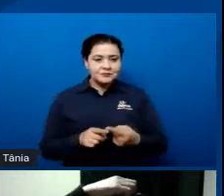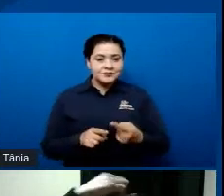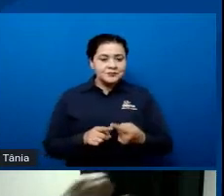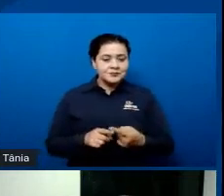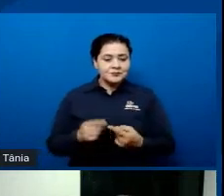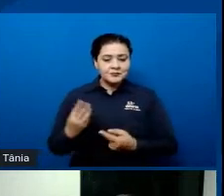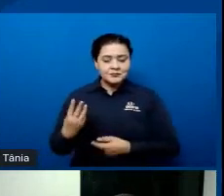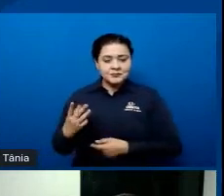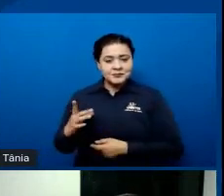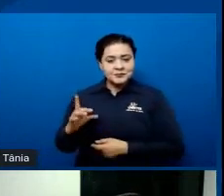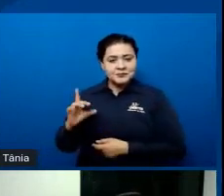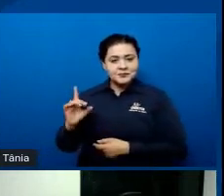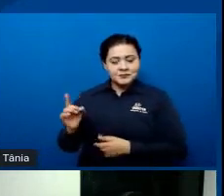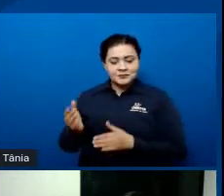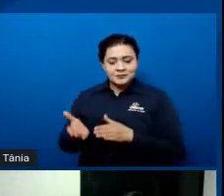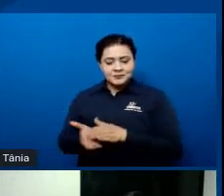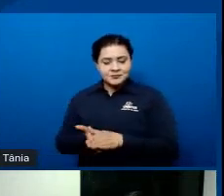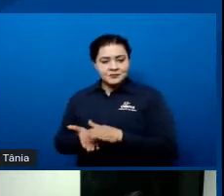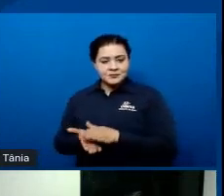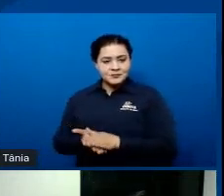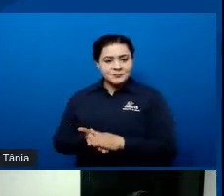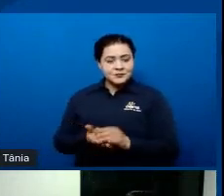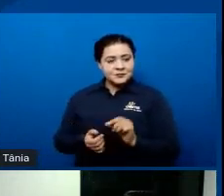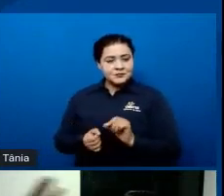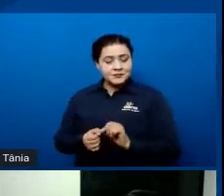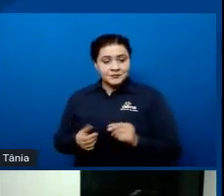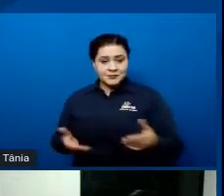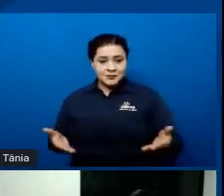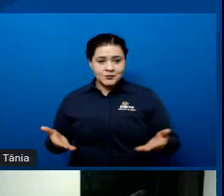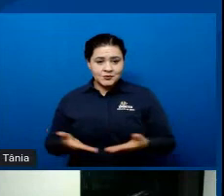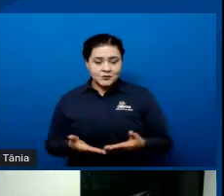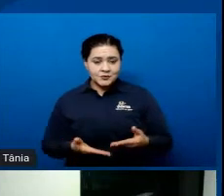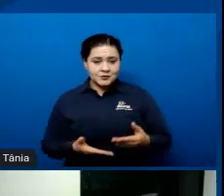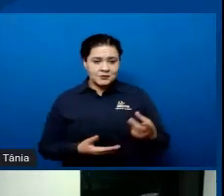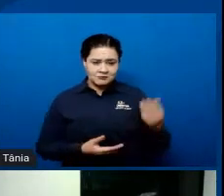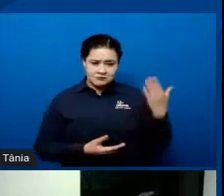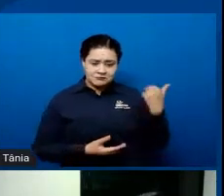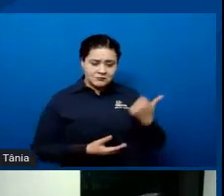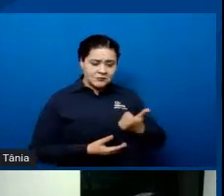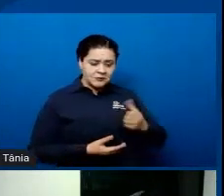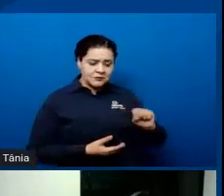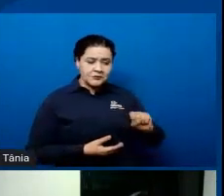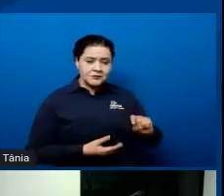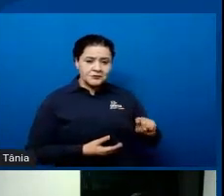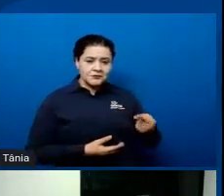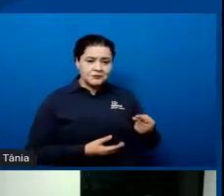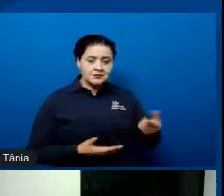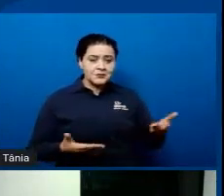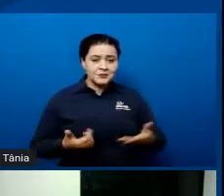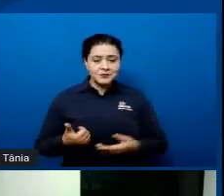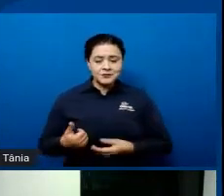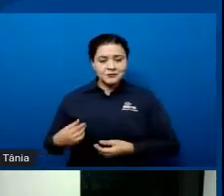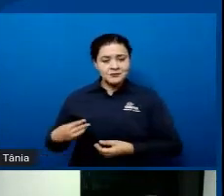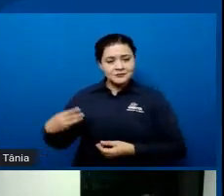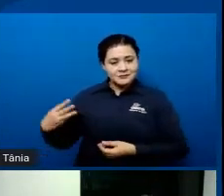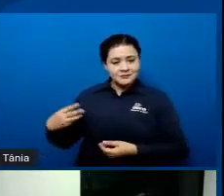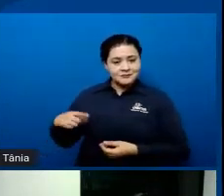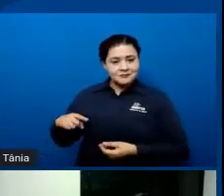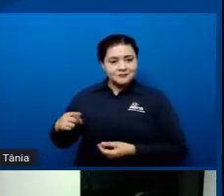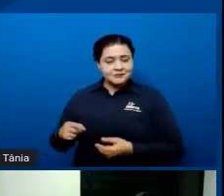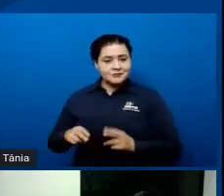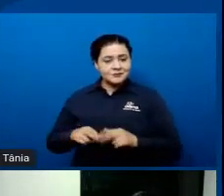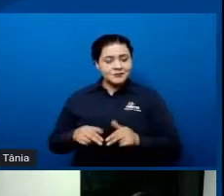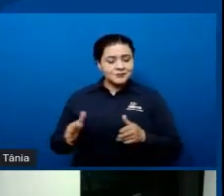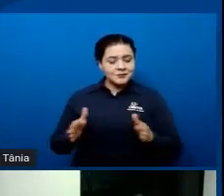que a gente trabalhou, né, para fazer hoje, né, custava 18 mil reais. Hoje ela custa 13. Então, o acesso à tecnologia